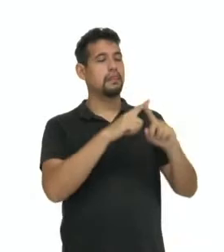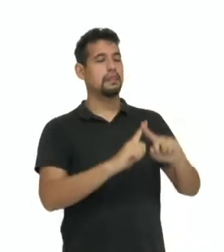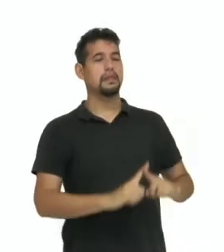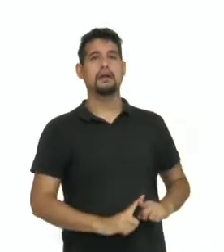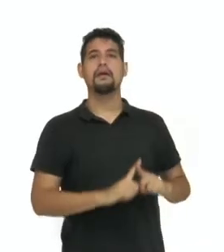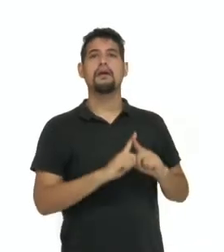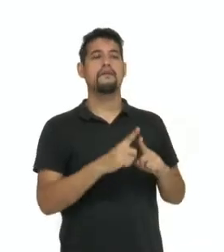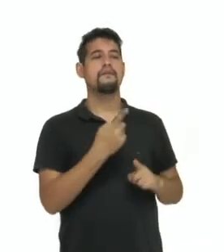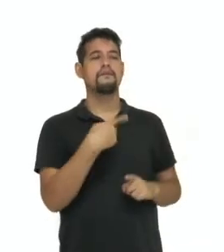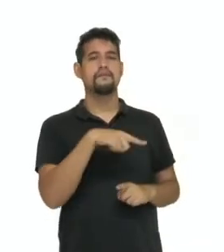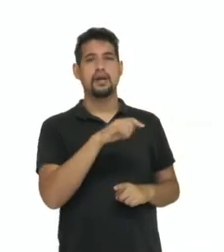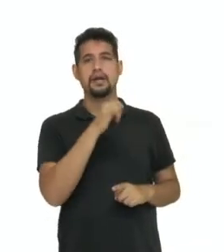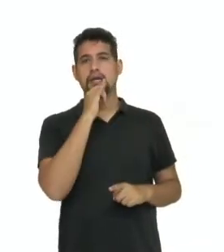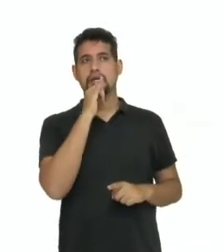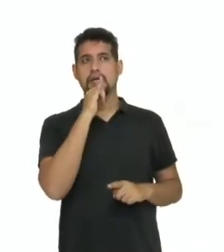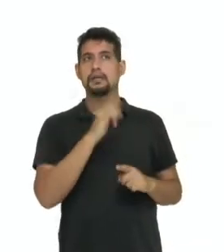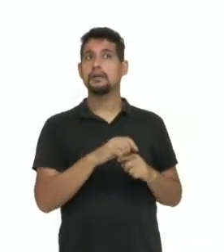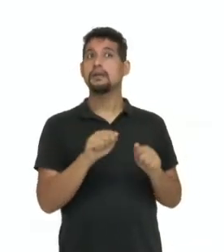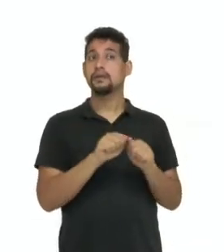a